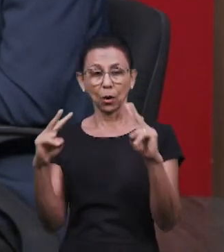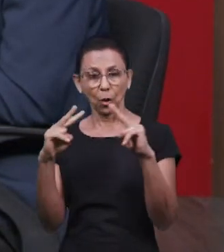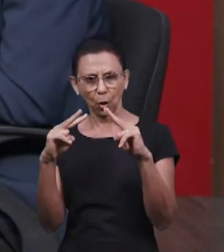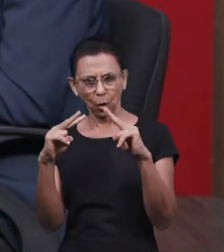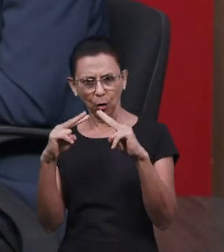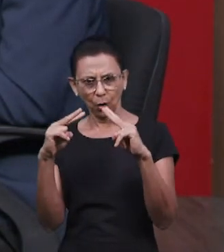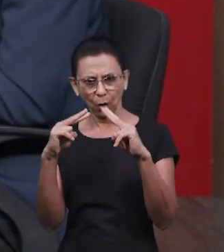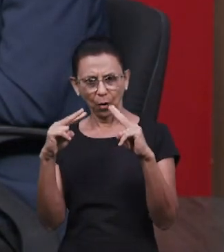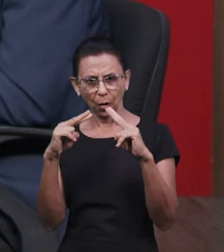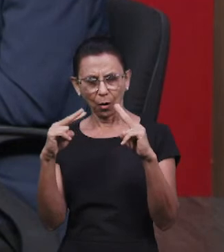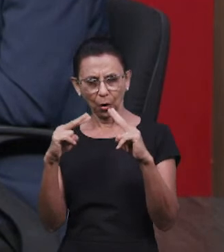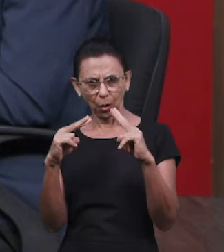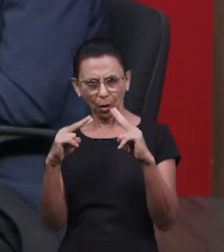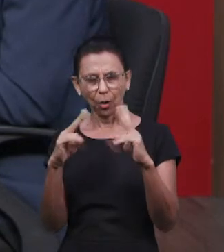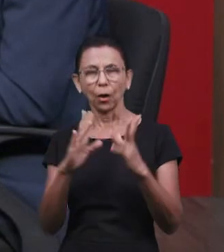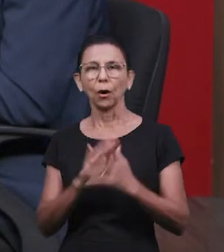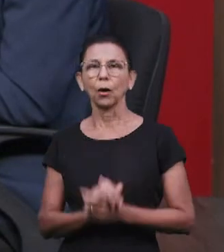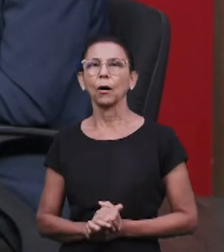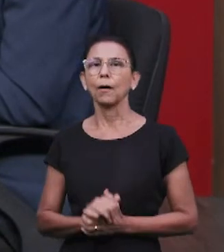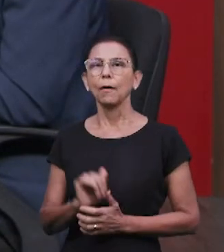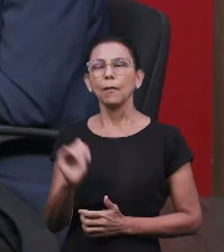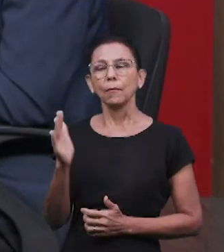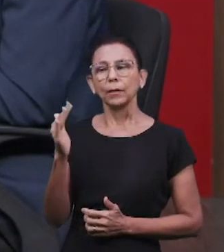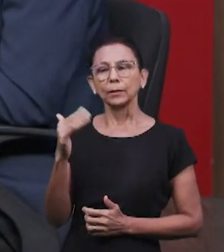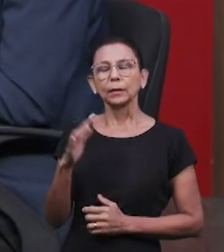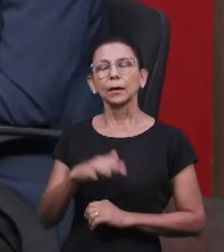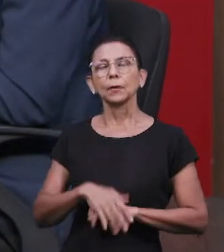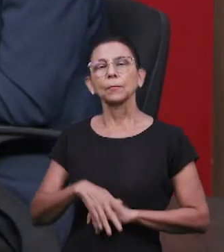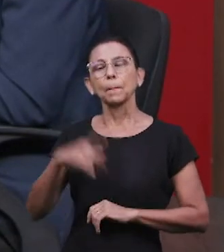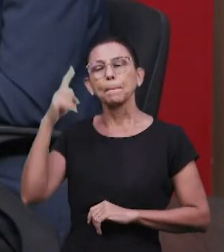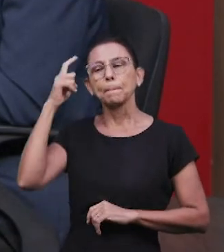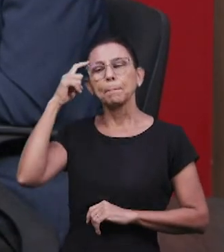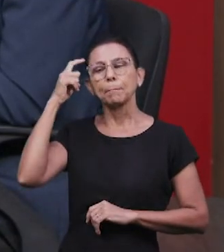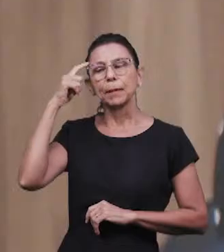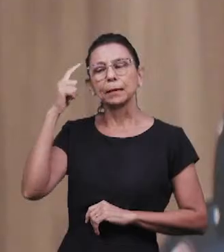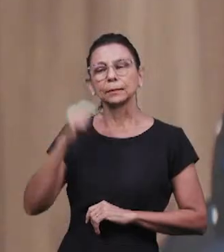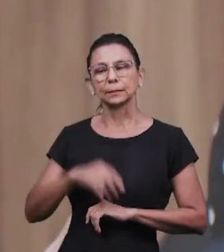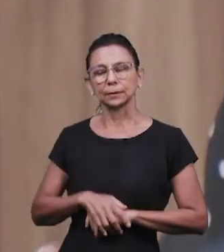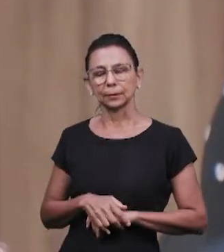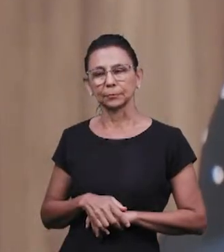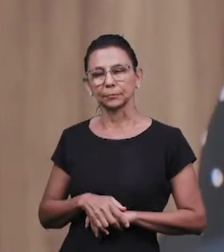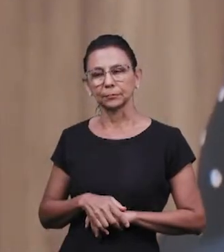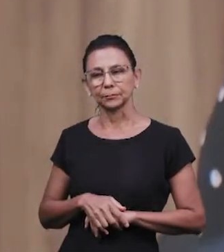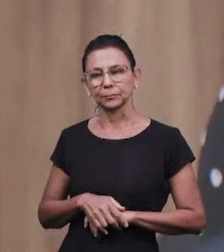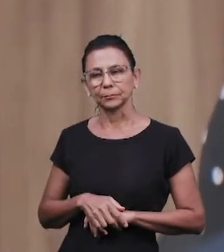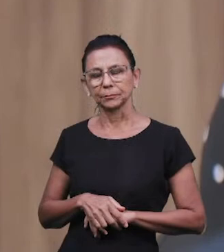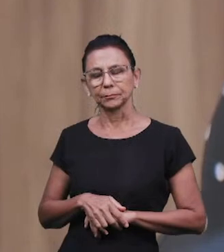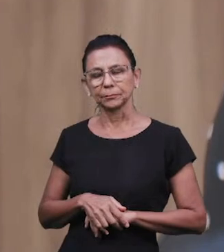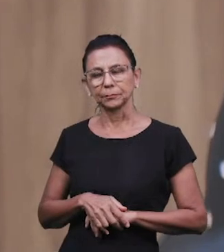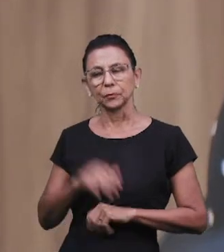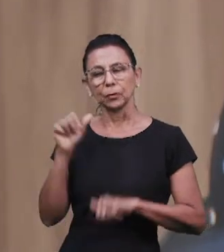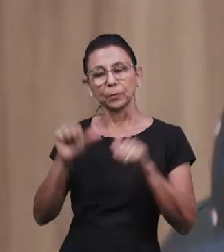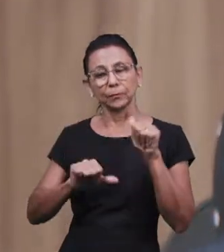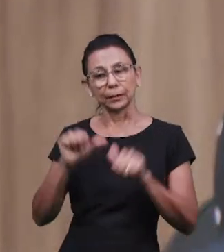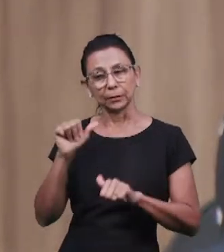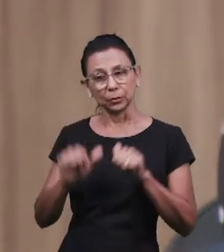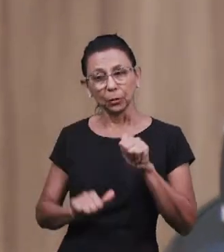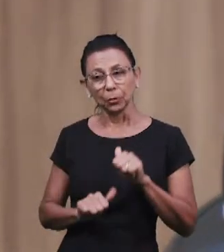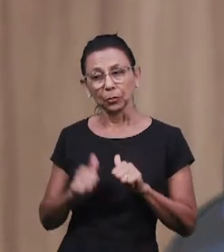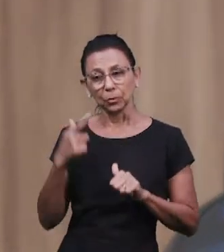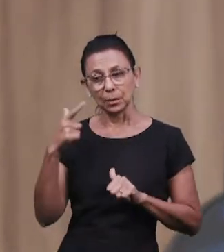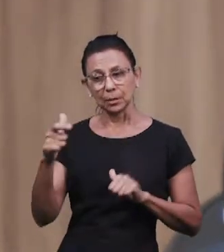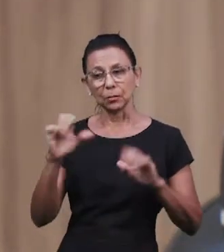ele, olha, vamos refletir comigo. Tudo isso que você fez condiz com isso que a gente combinou?